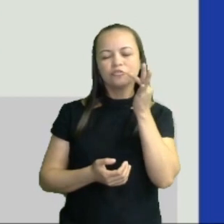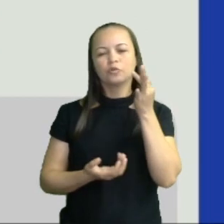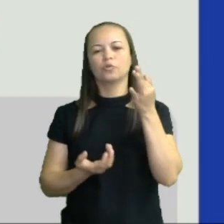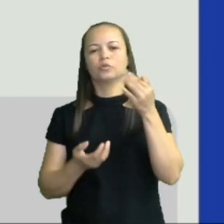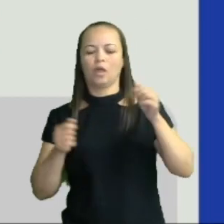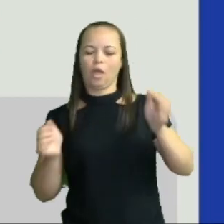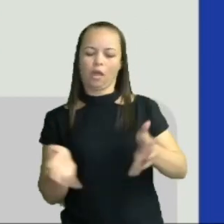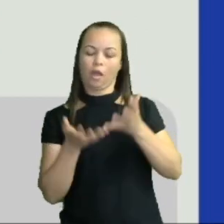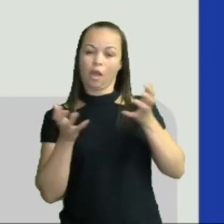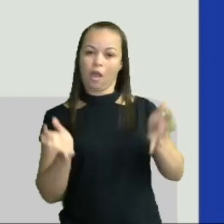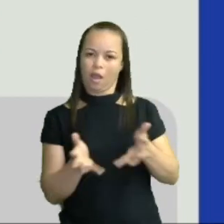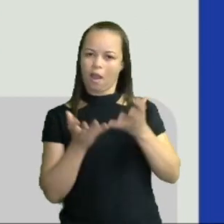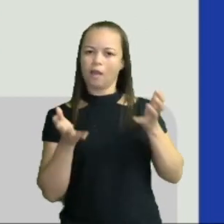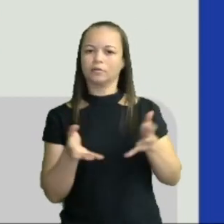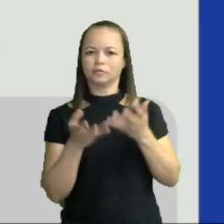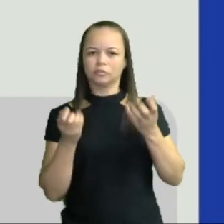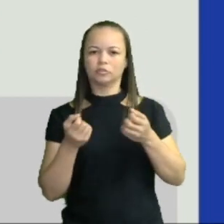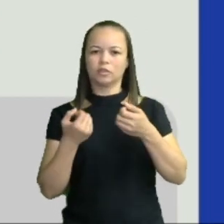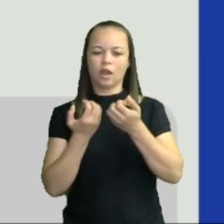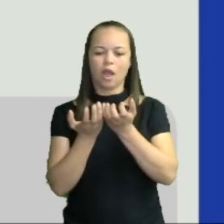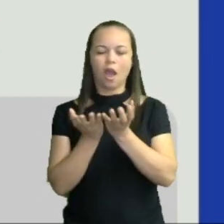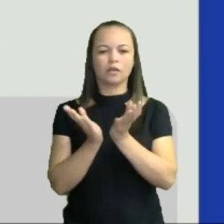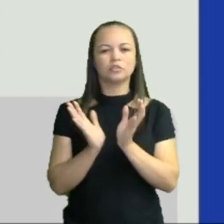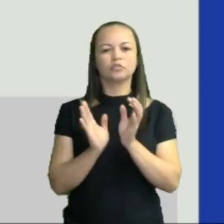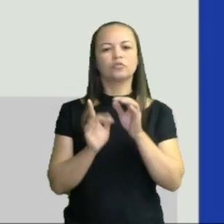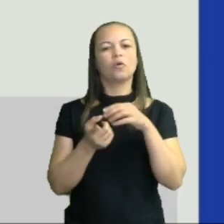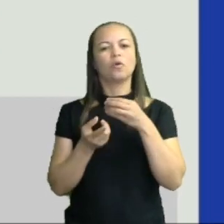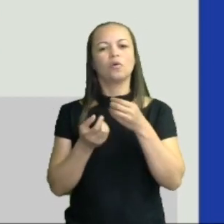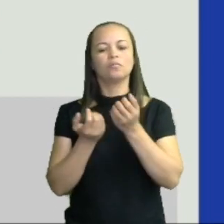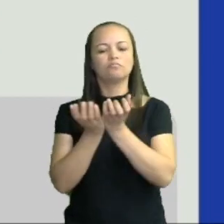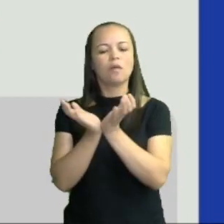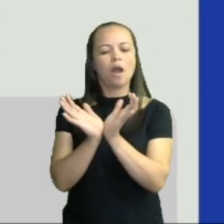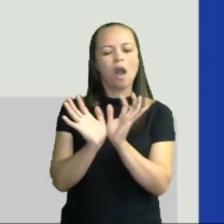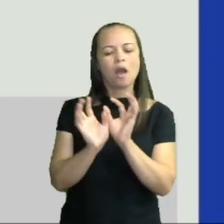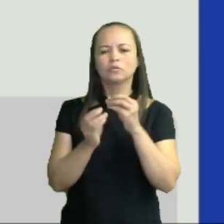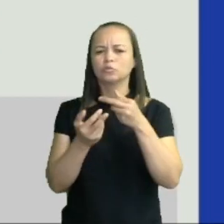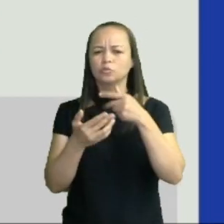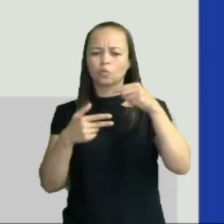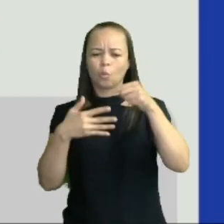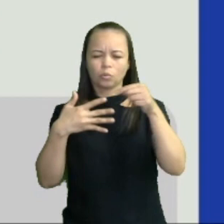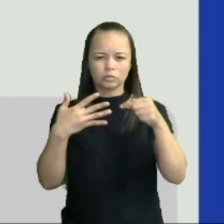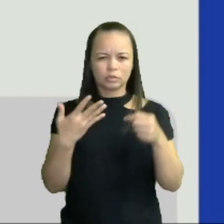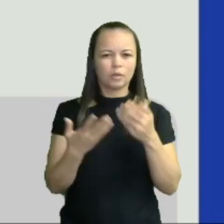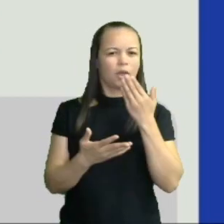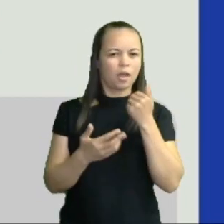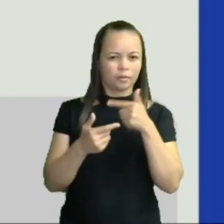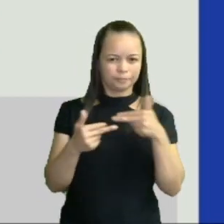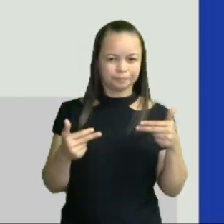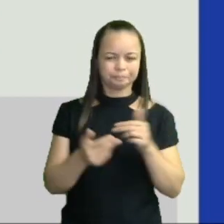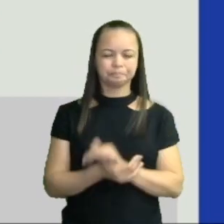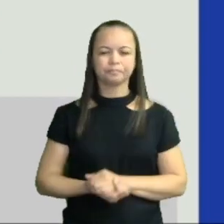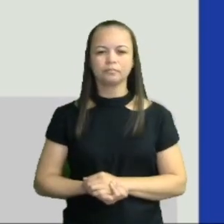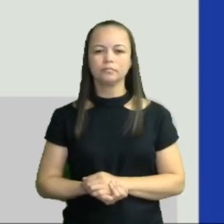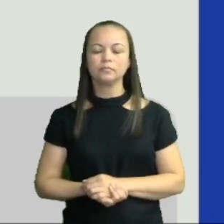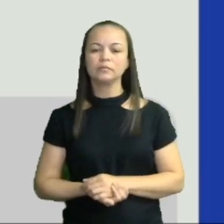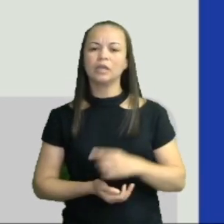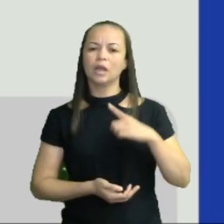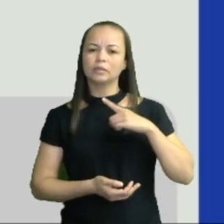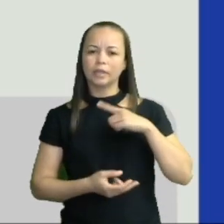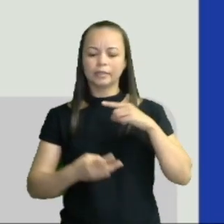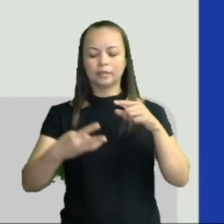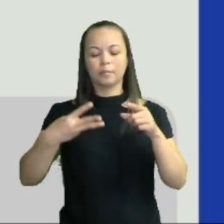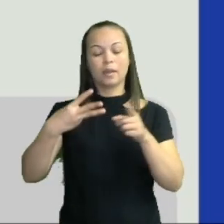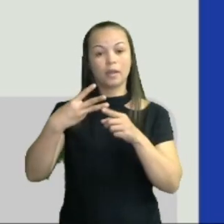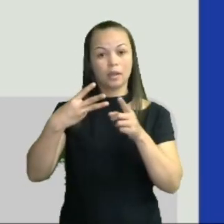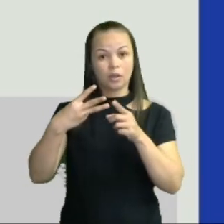os legumes, as folhas, tá bom? Todos esses tipos de alimento. Existem também os alimentos